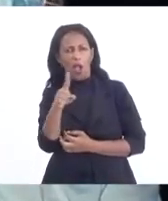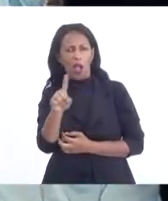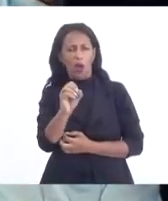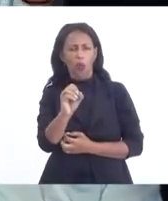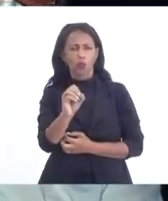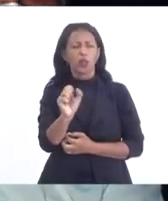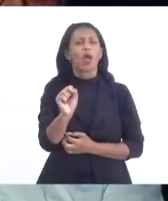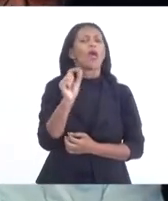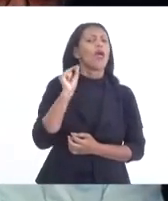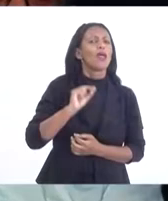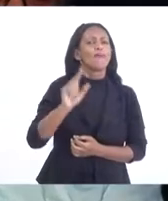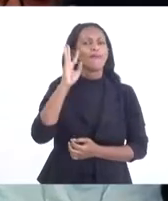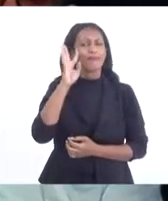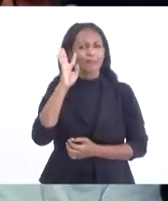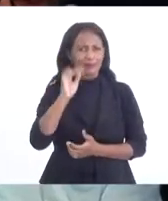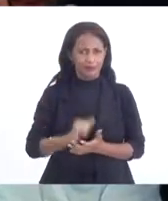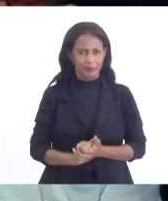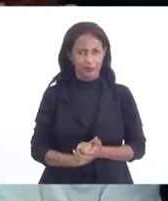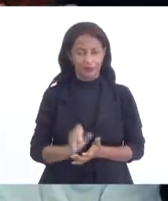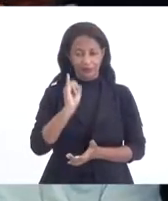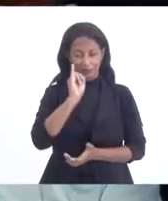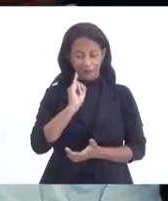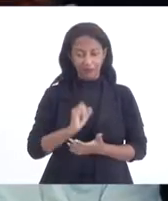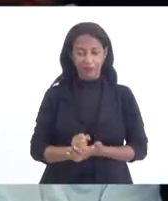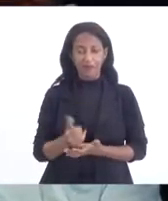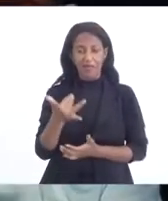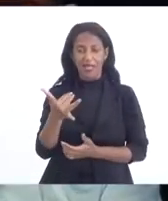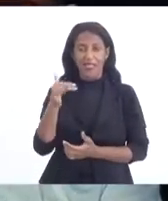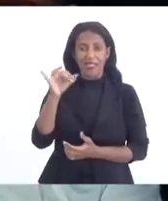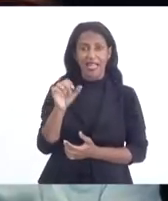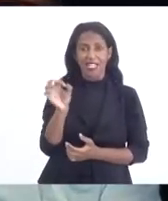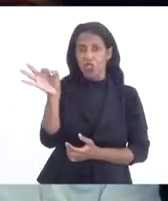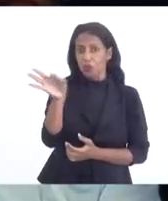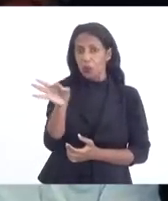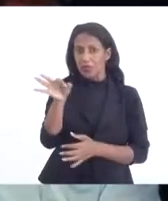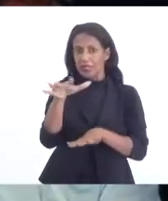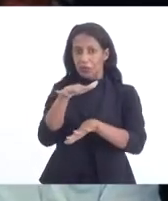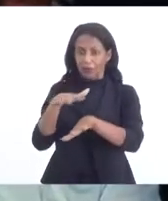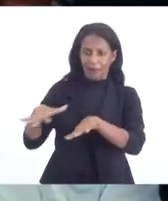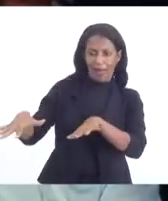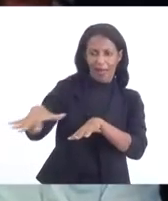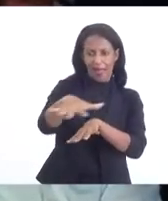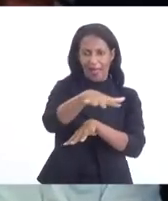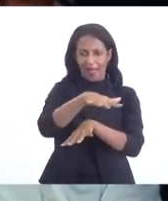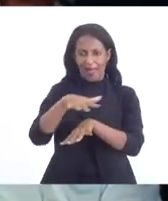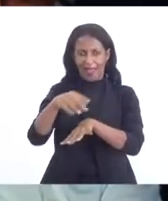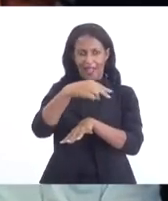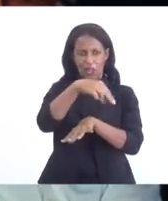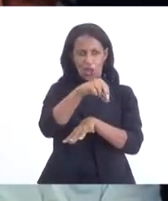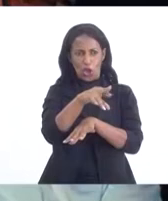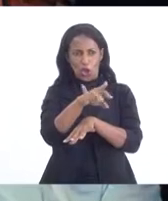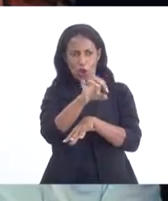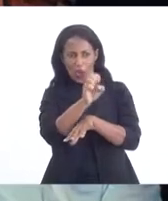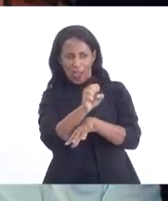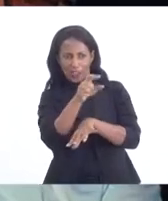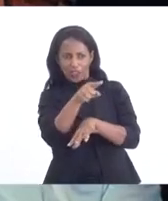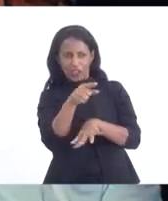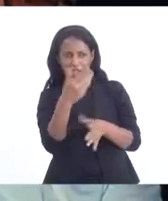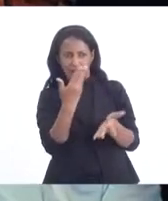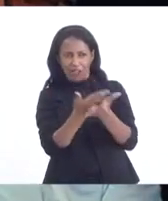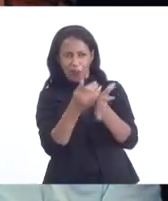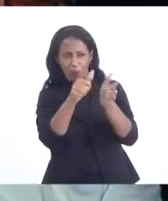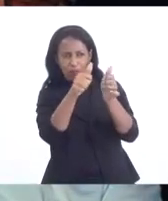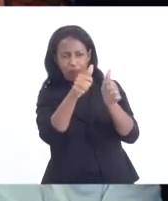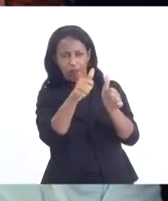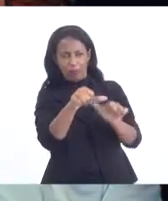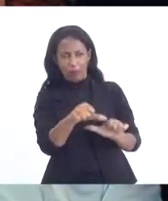imagina, deputado, se a gente pega 10% da área que nós identificamos na região noroeste, obviamente a gente vai pegar